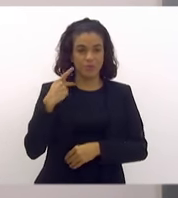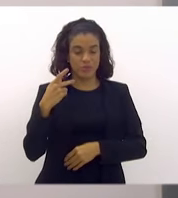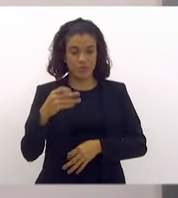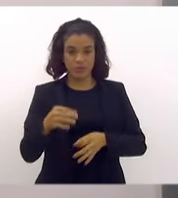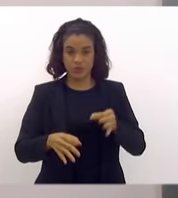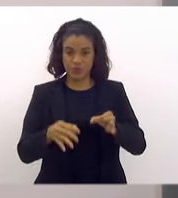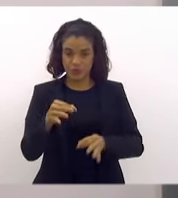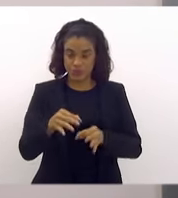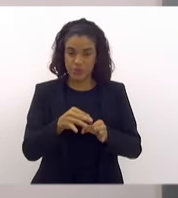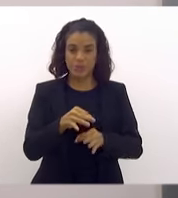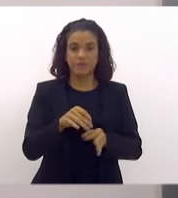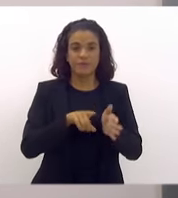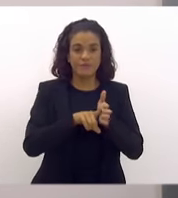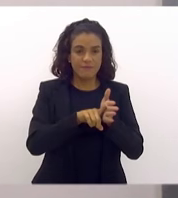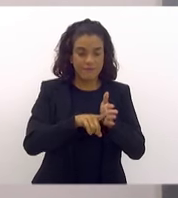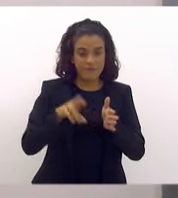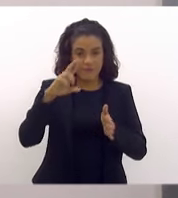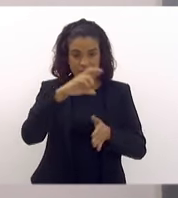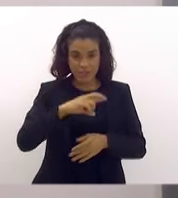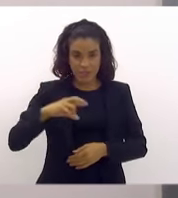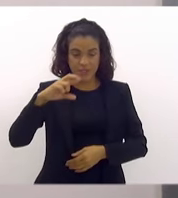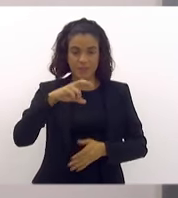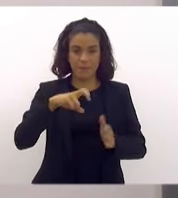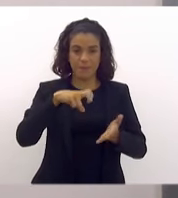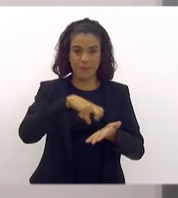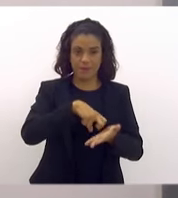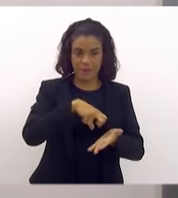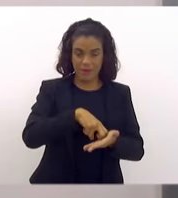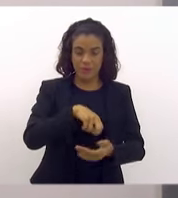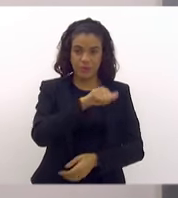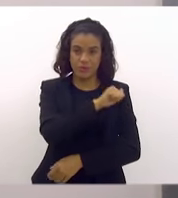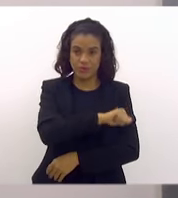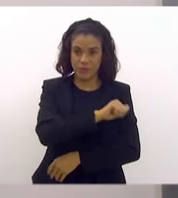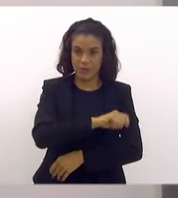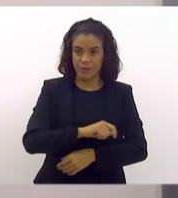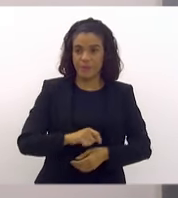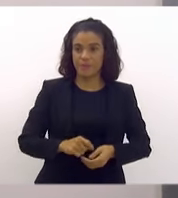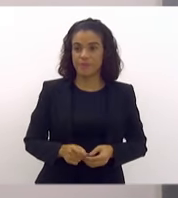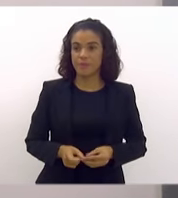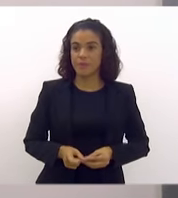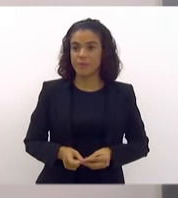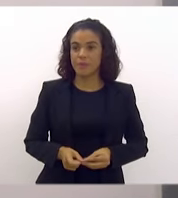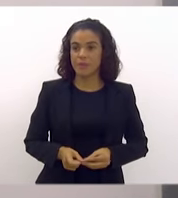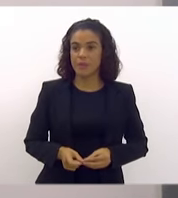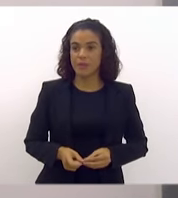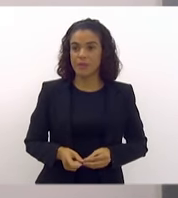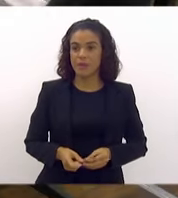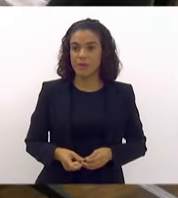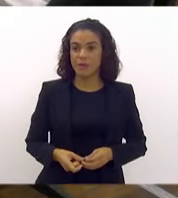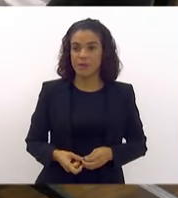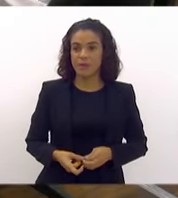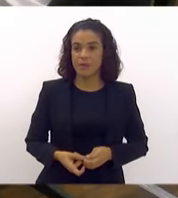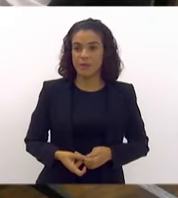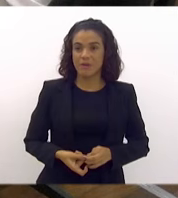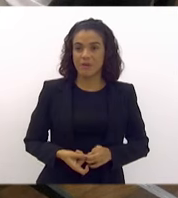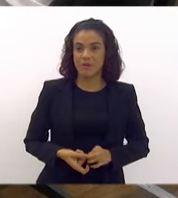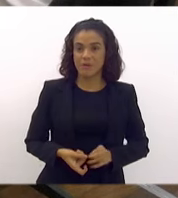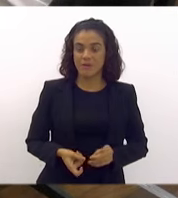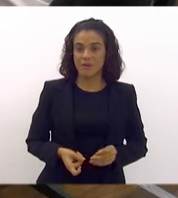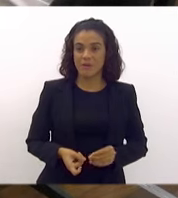investigação penal do Ministério Público do Estado do só retificando excelência na realidade eu Sou coordenador das pretorias de Justiça